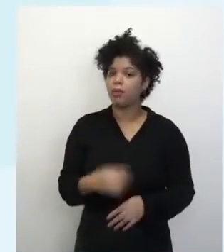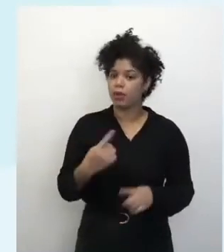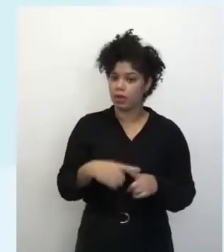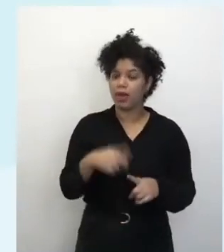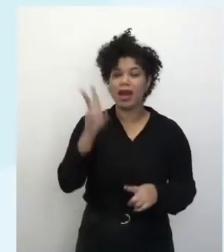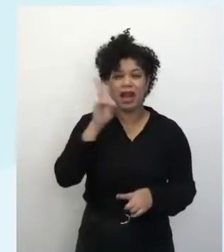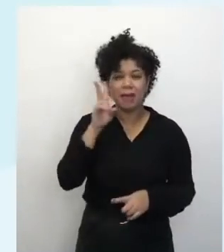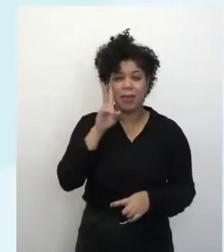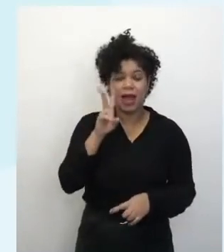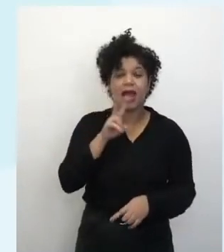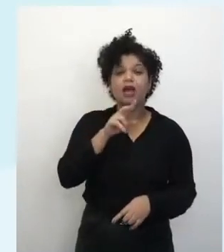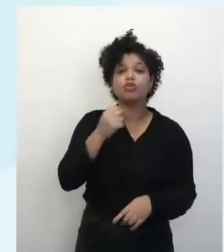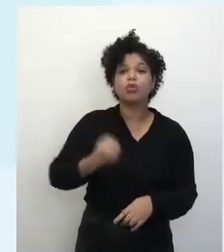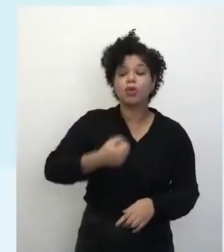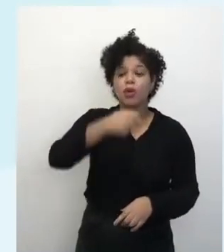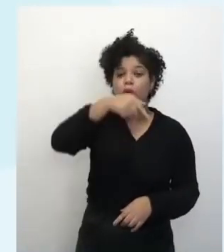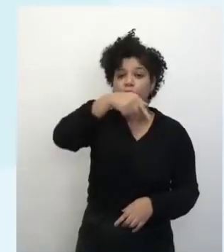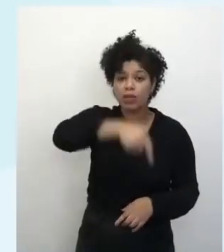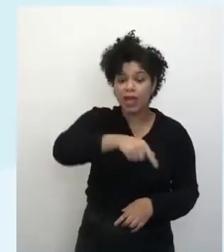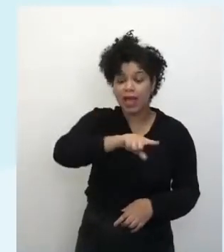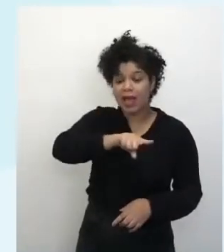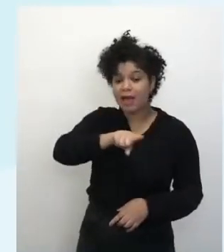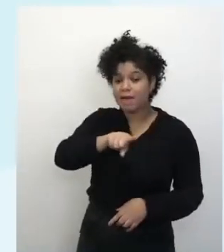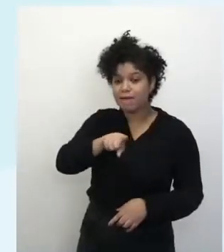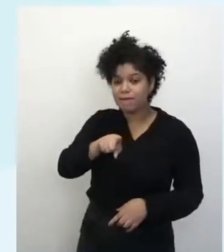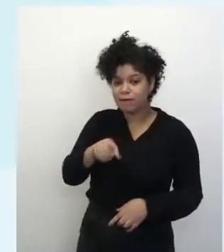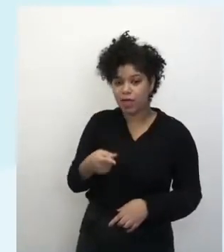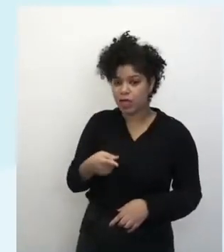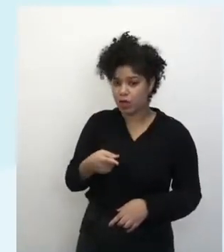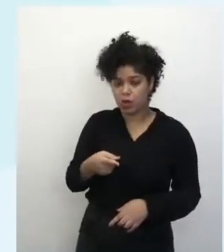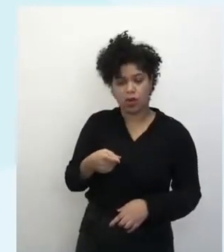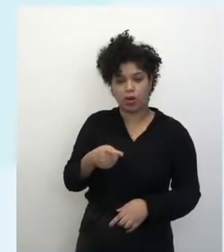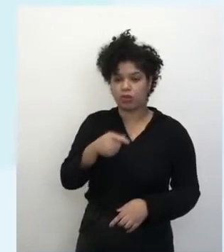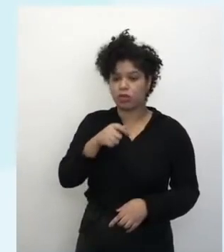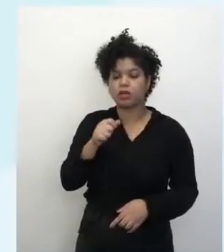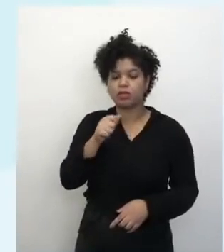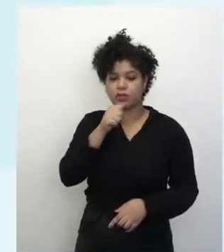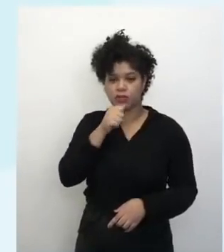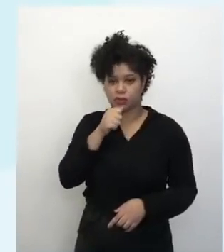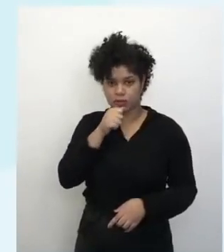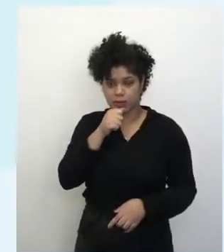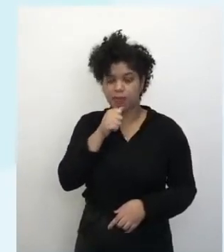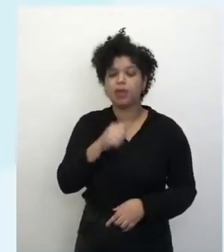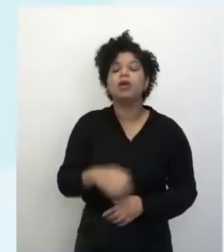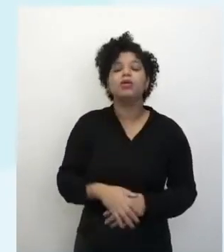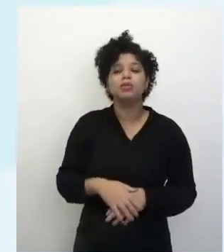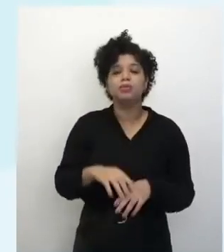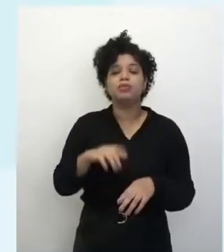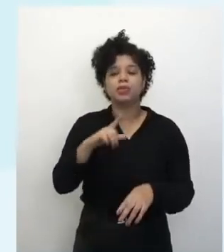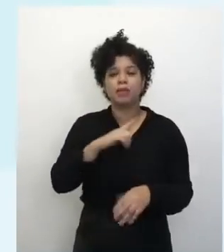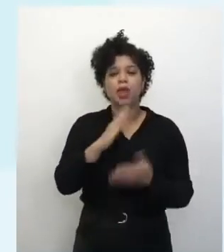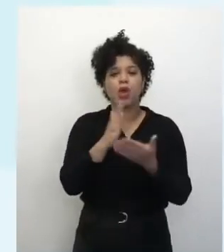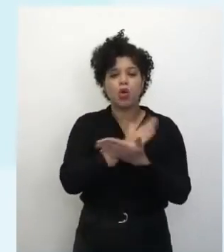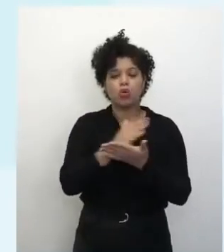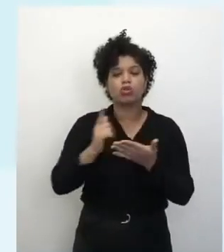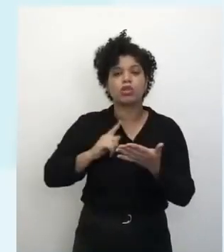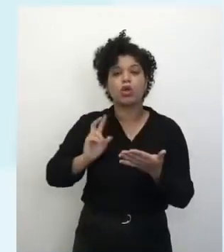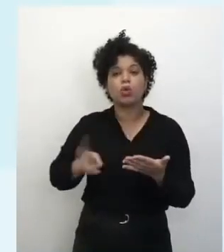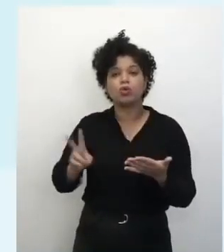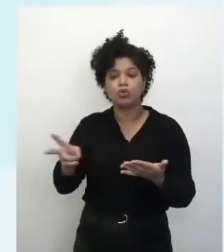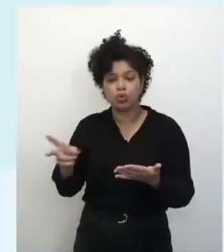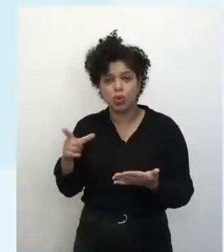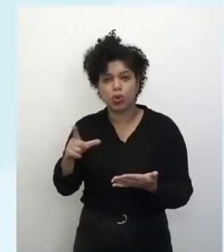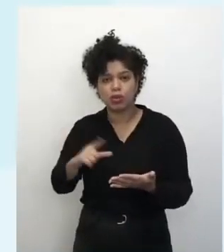é aquele que é inteiro, ou seja, que não tem vírgula, bonitinho, ou positivo ou negativo. Aquele com vírgula que tem fim, que são os decimais exatos.